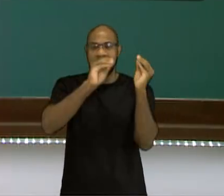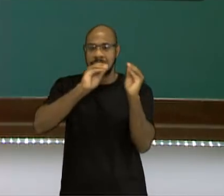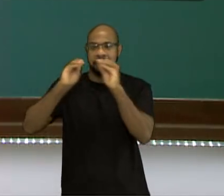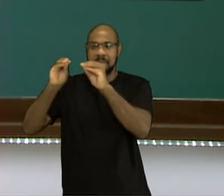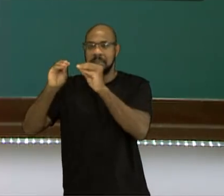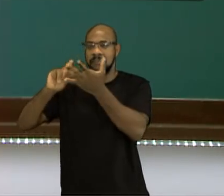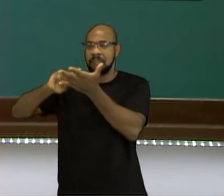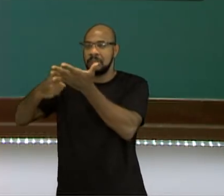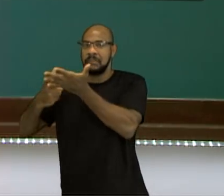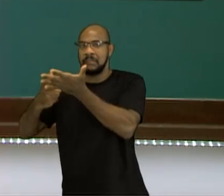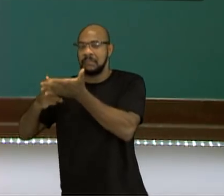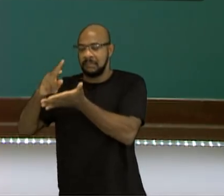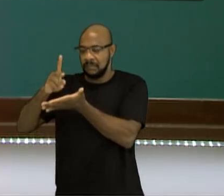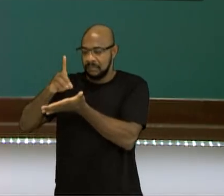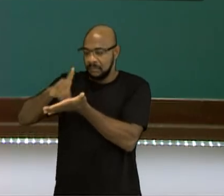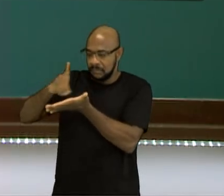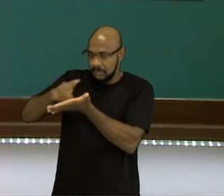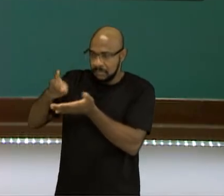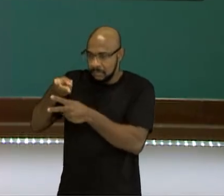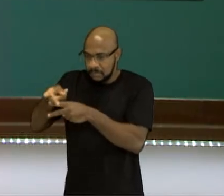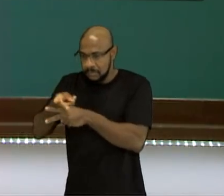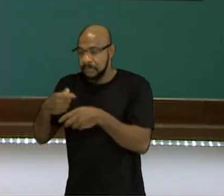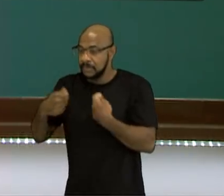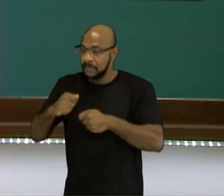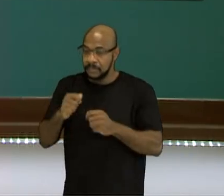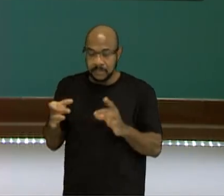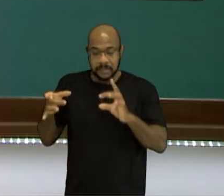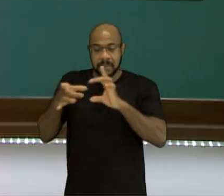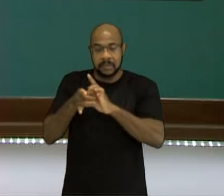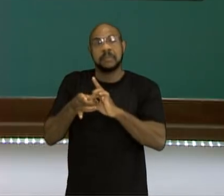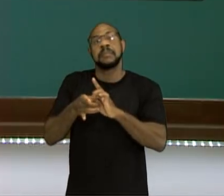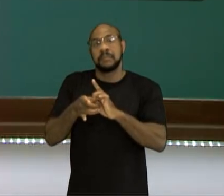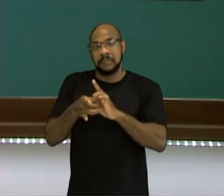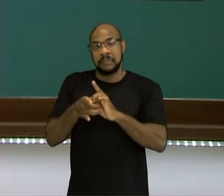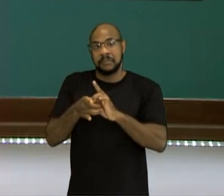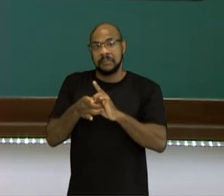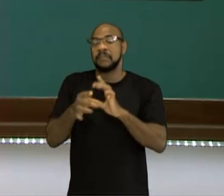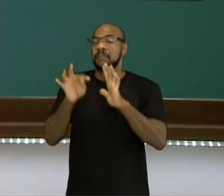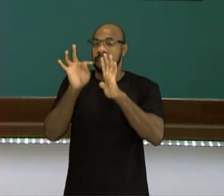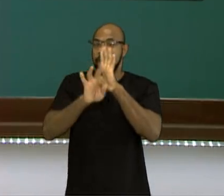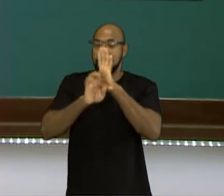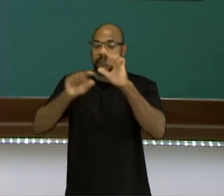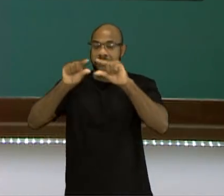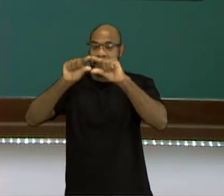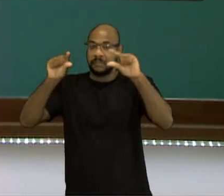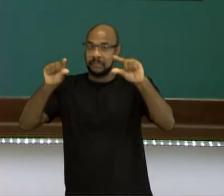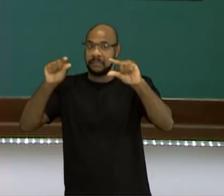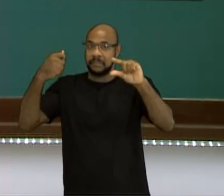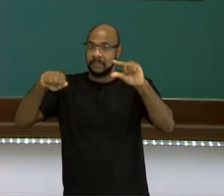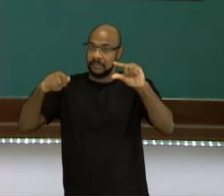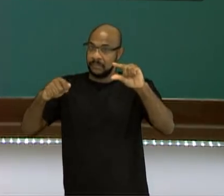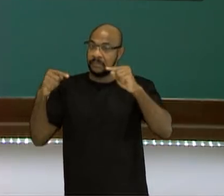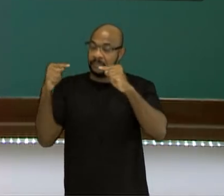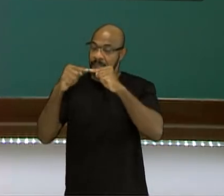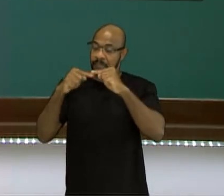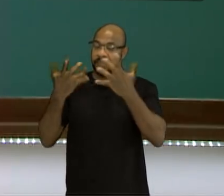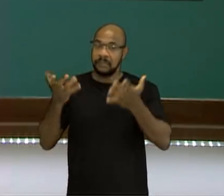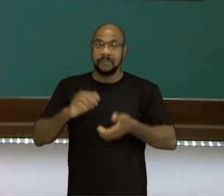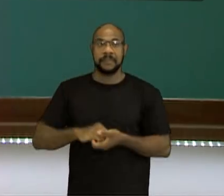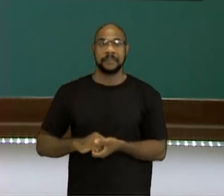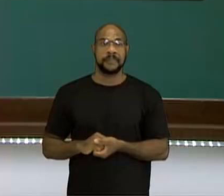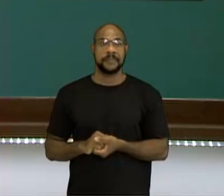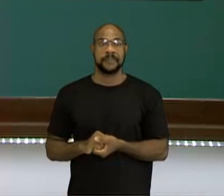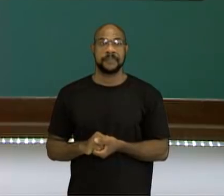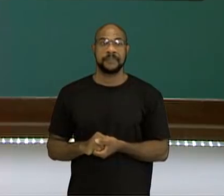no dicionário. Ela tem que estar fazendo sentido no meu trecho aqui, no meu parágrafo. Então, eu quero que você me